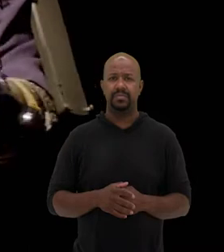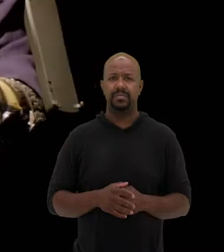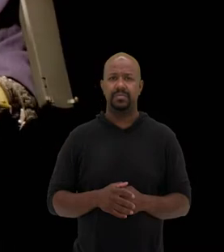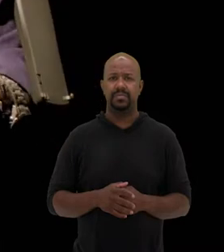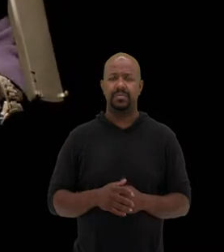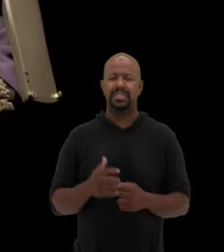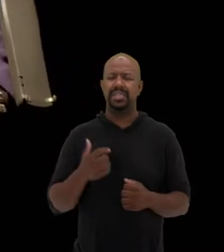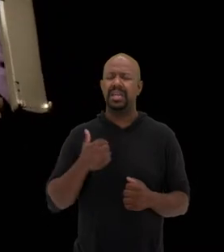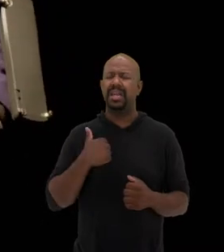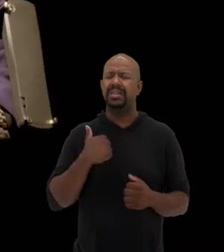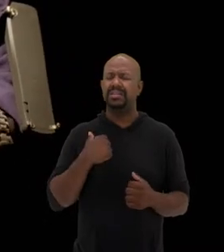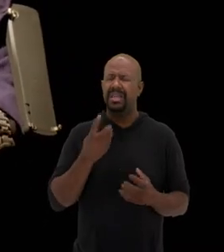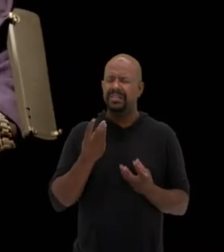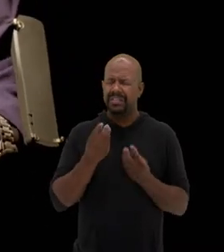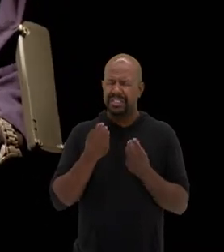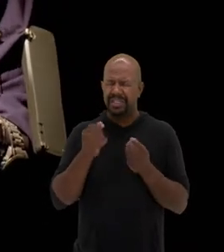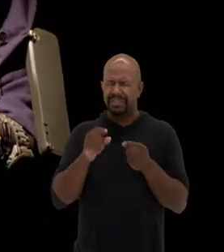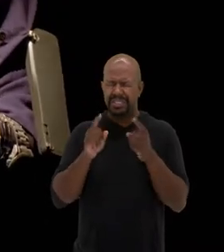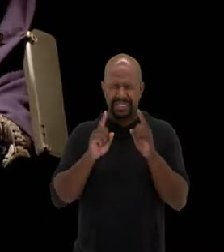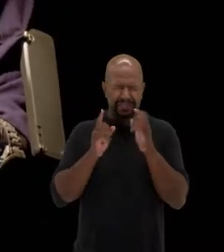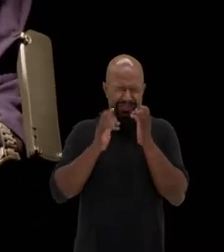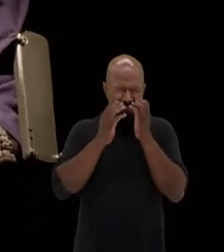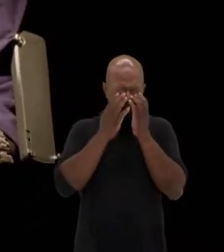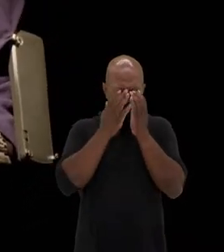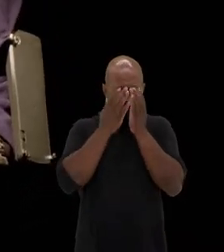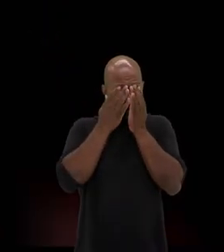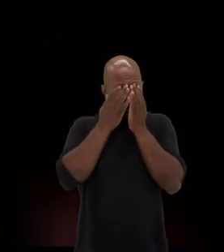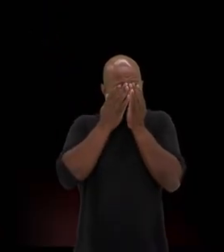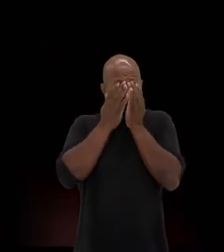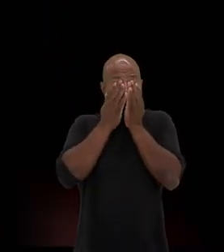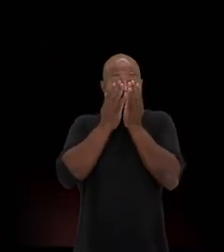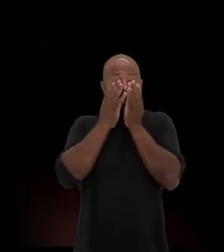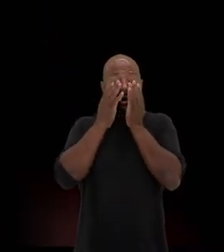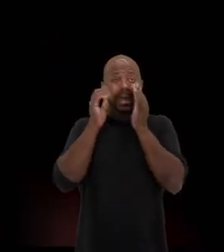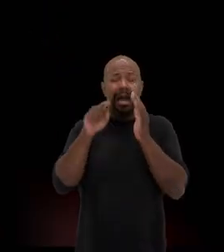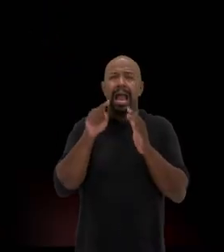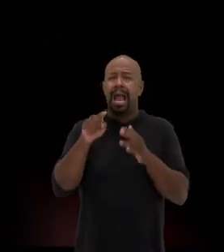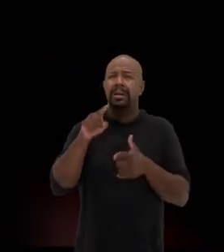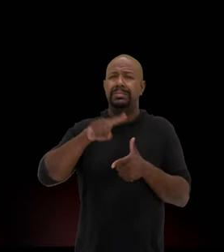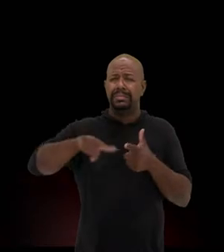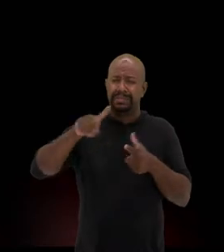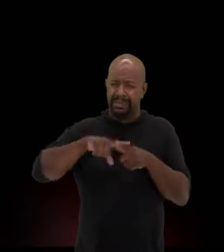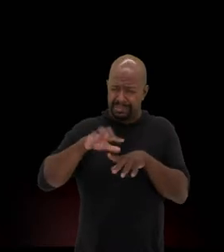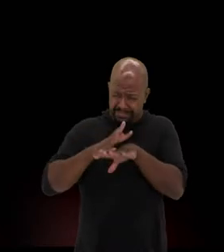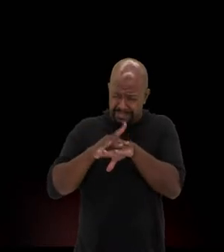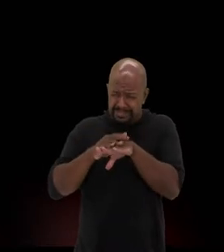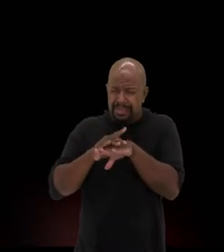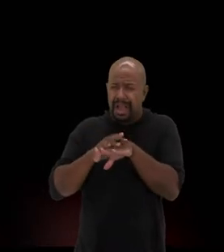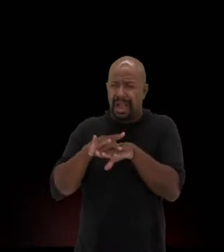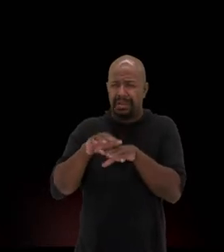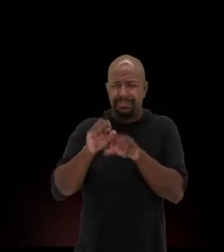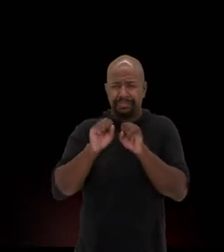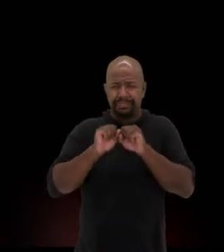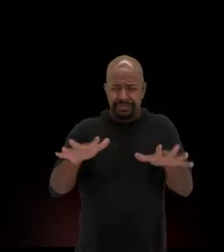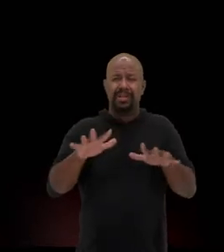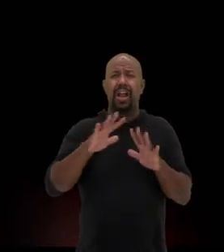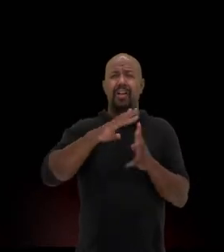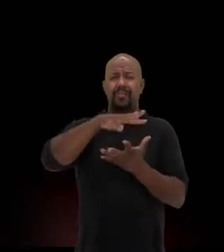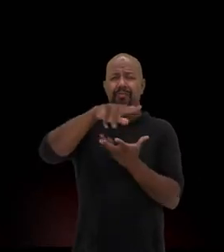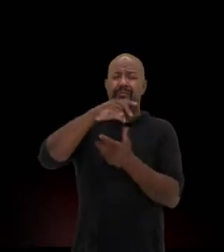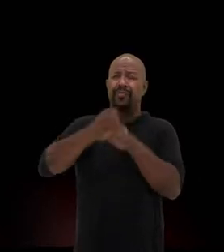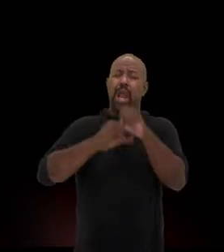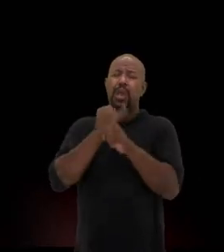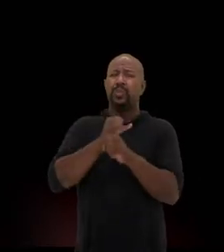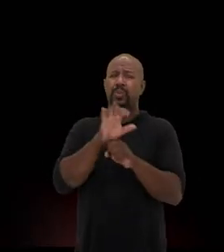É uma tragédia. É uma epidemia virtual. Ele chora